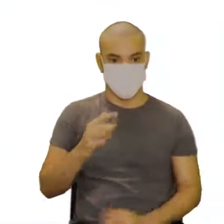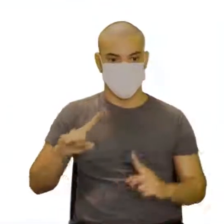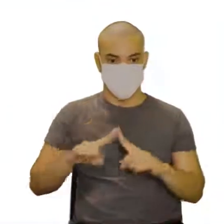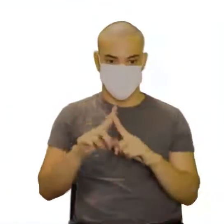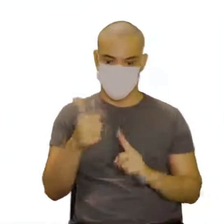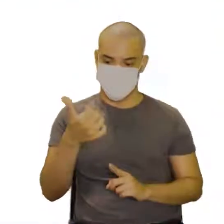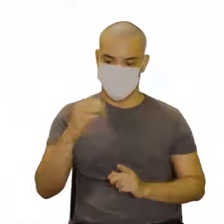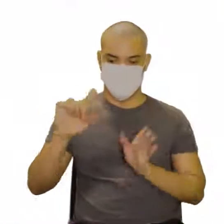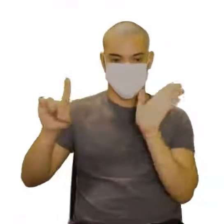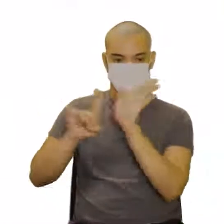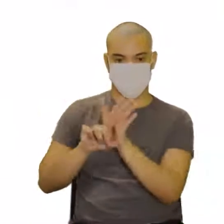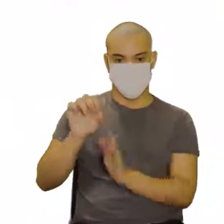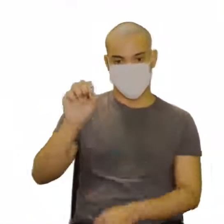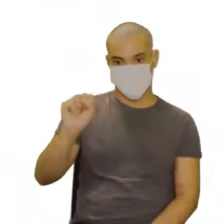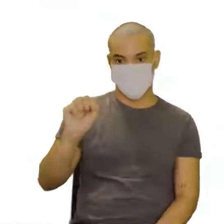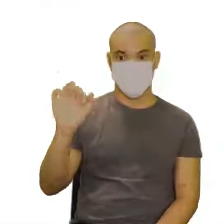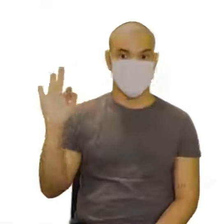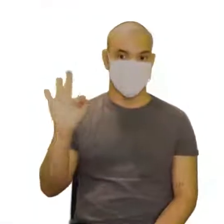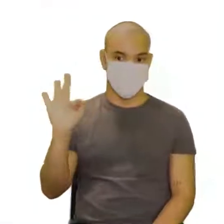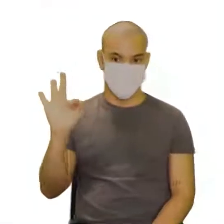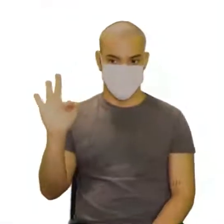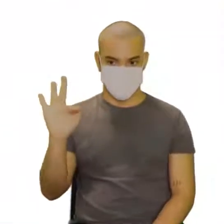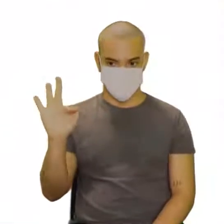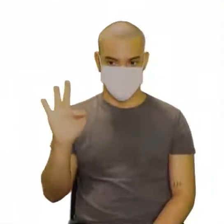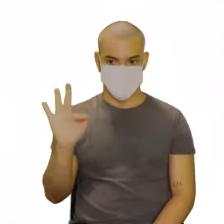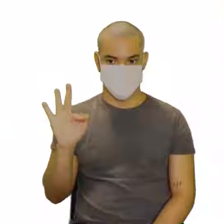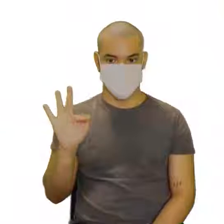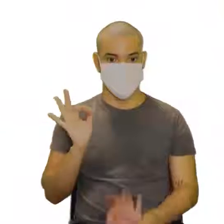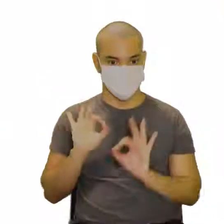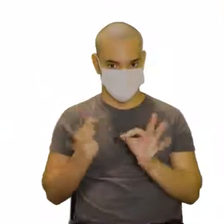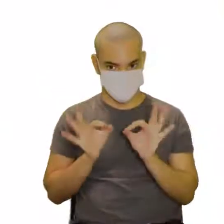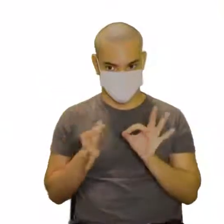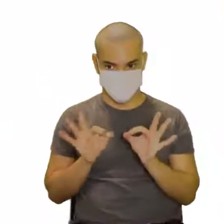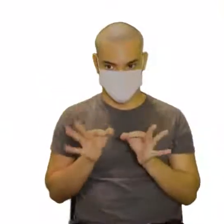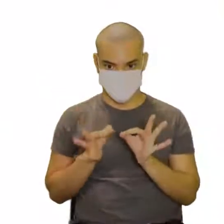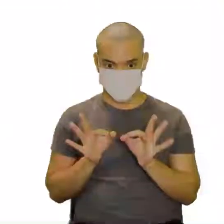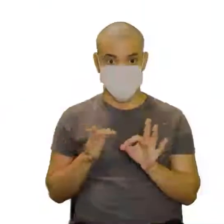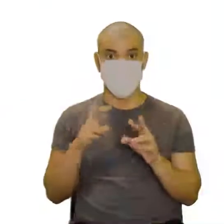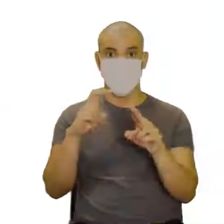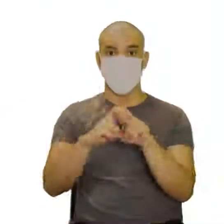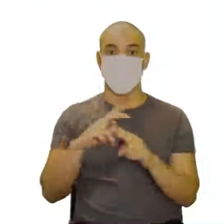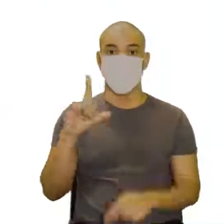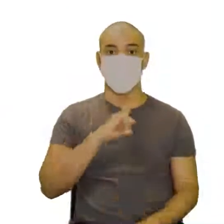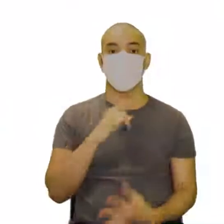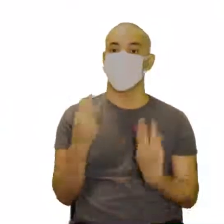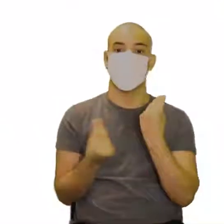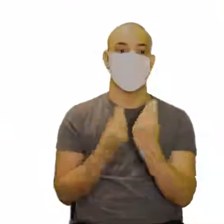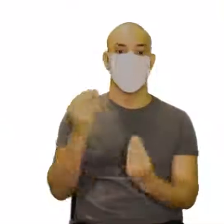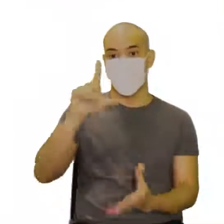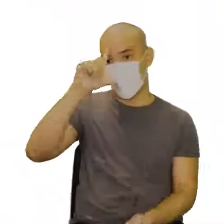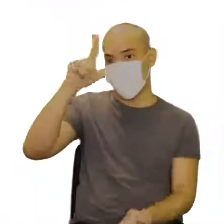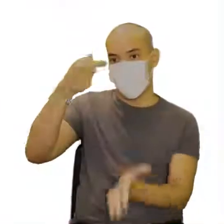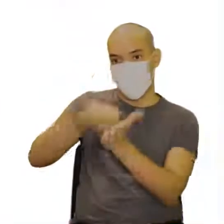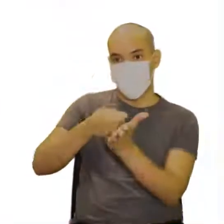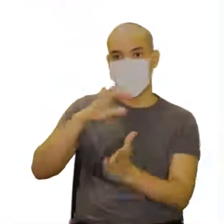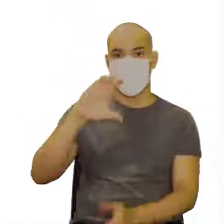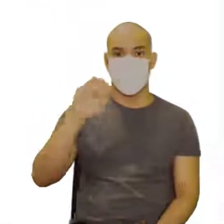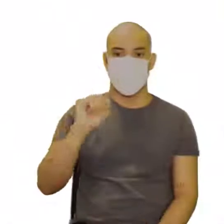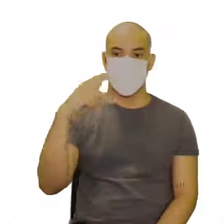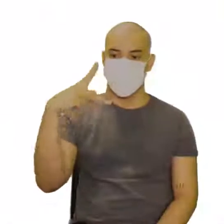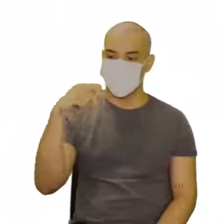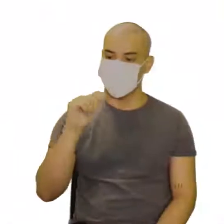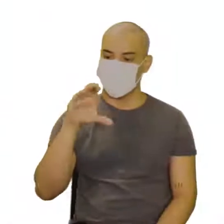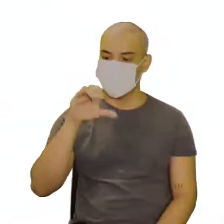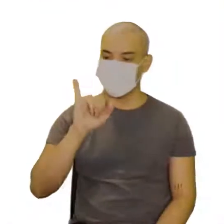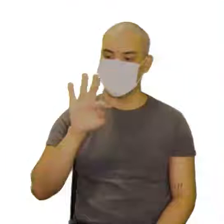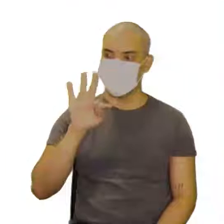10 a menos 8 Faraday, pessoal, ok? Então tá aqui como se determina a capacitância que eu deixei para